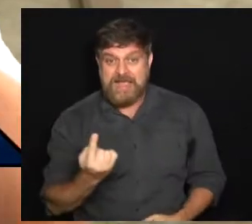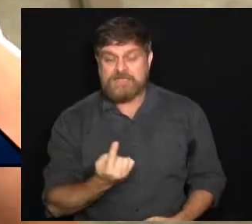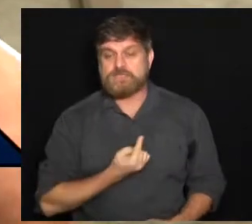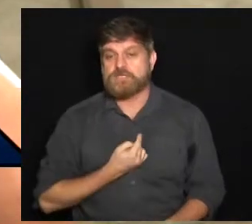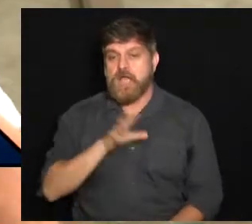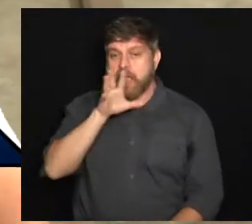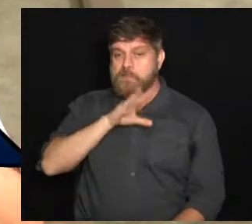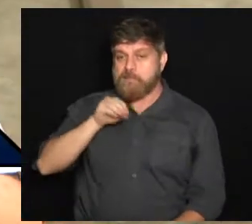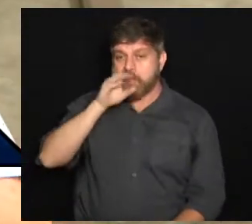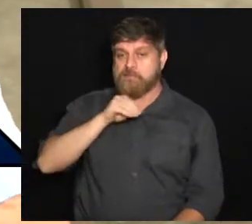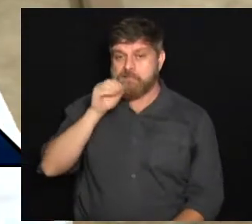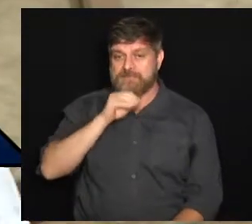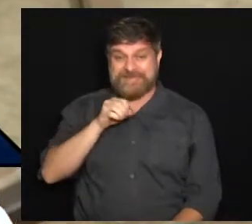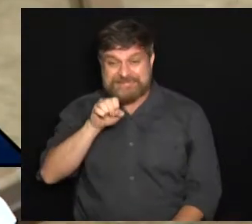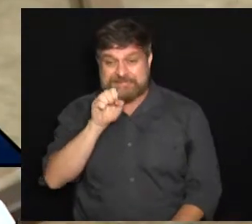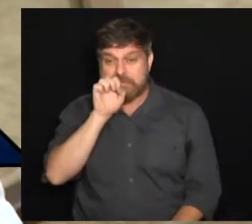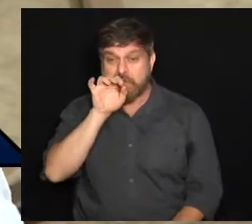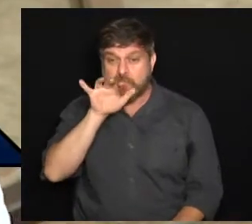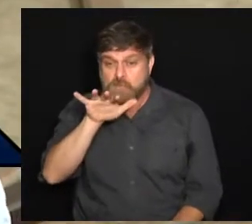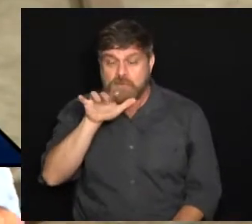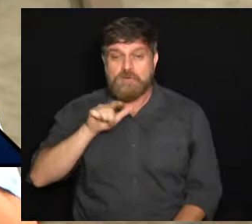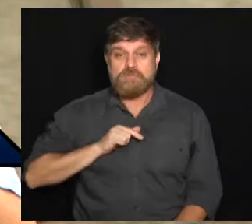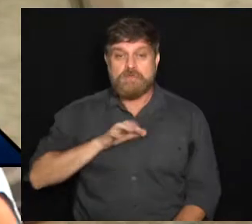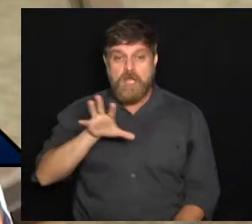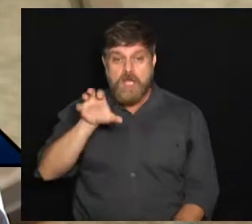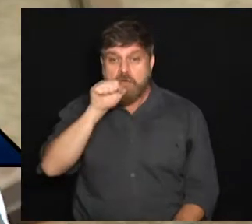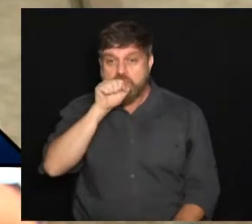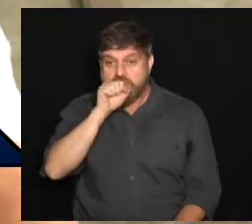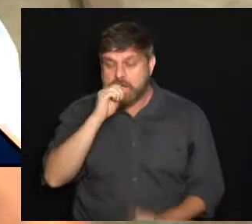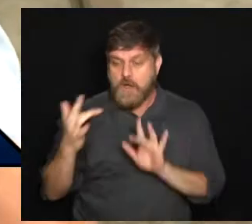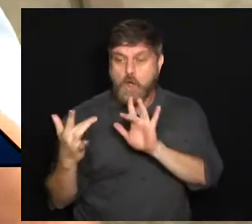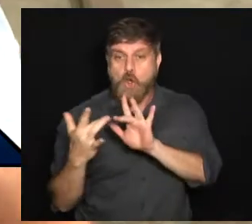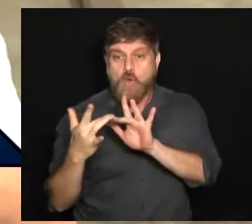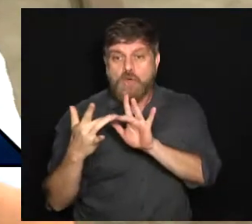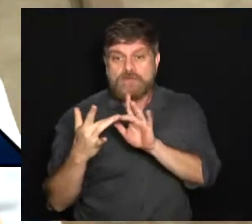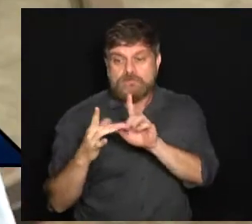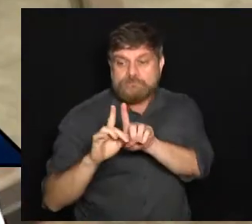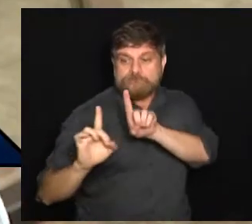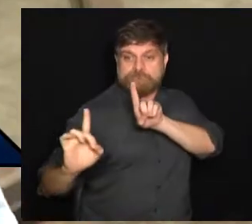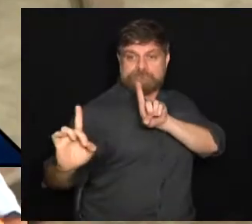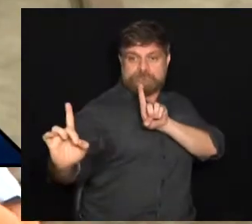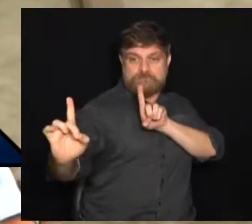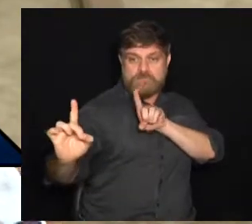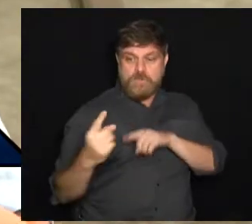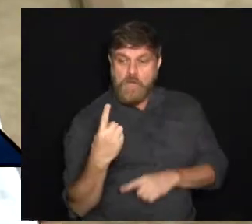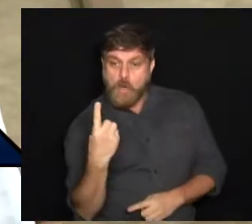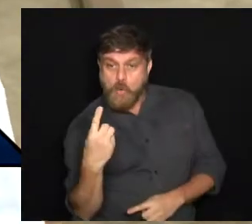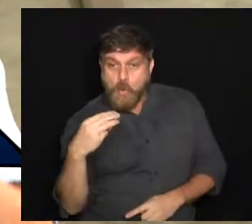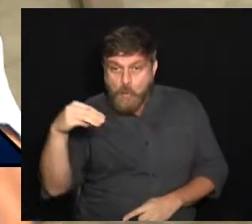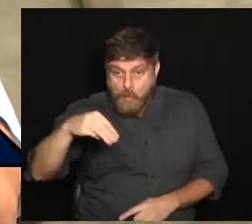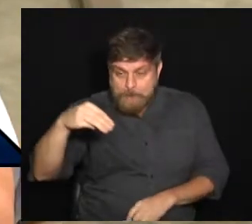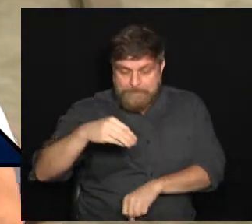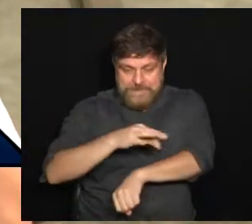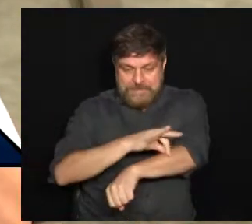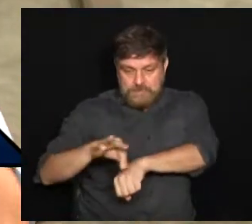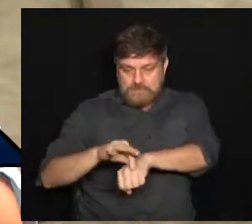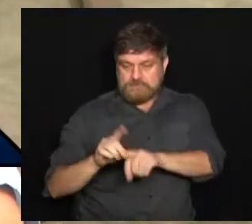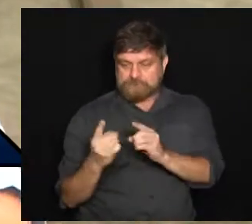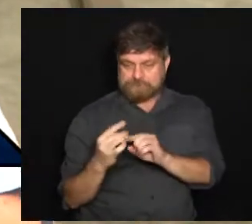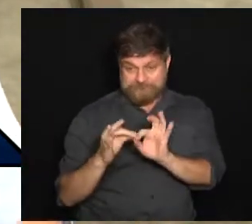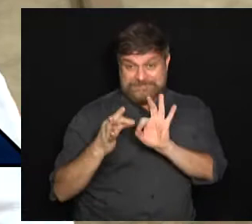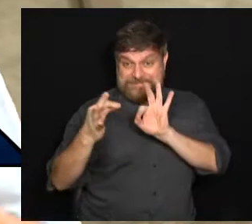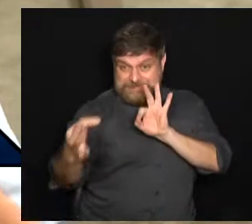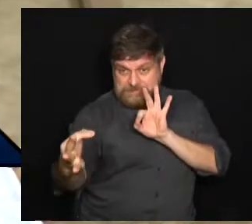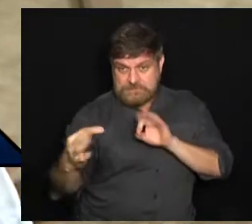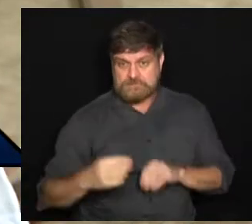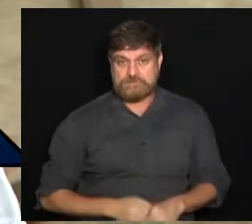projeção de gotículas respiratórias não seja aspirada por quem está conversando com a gente. Transmite desse jeito, mesmo que você não esteja